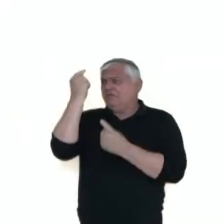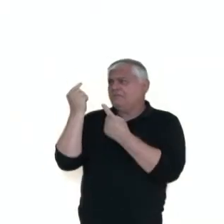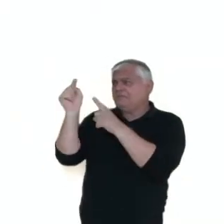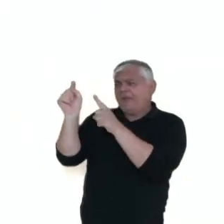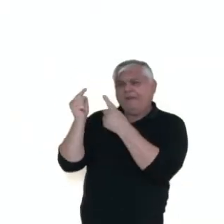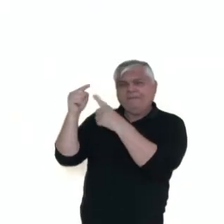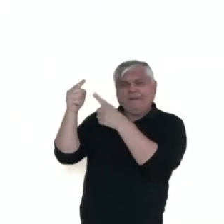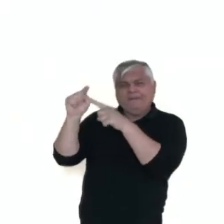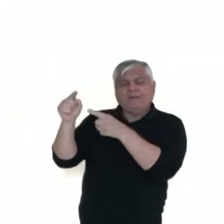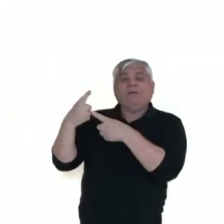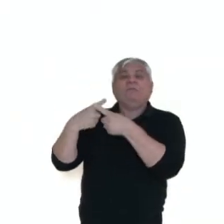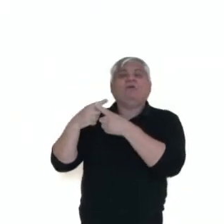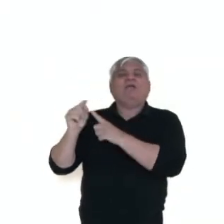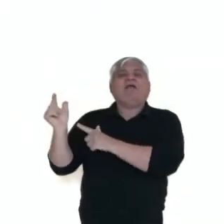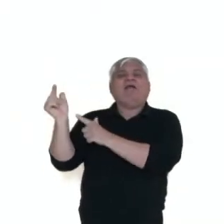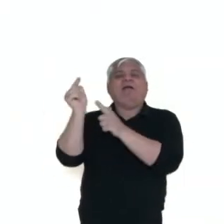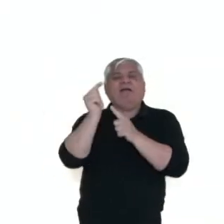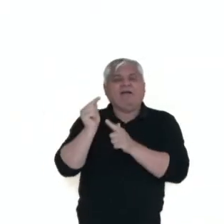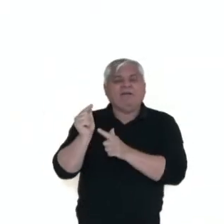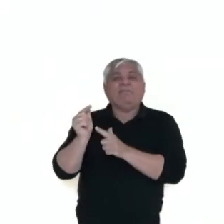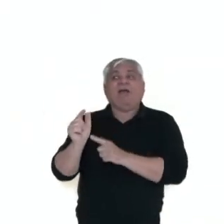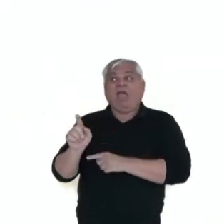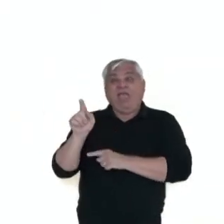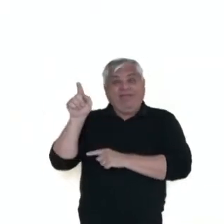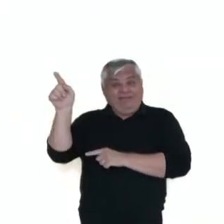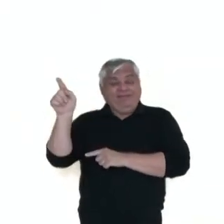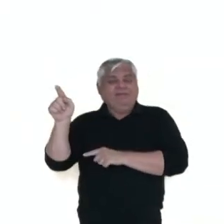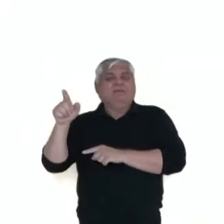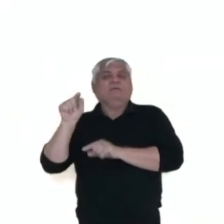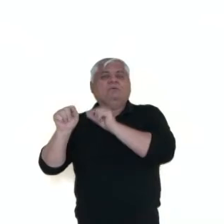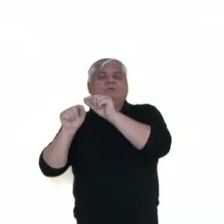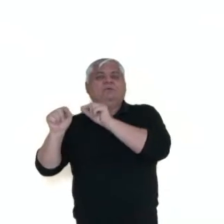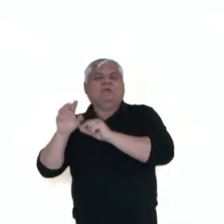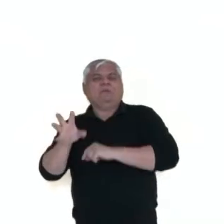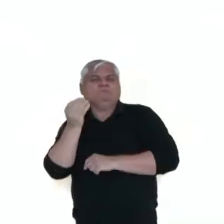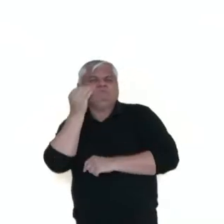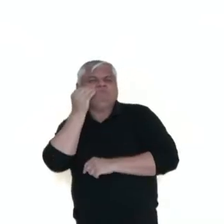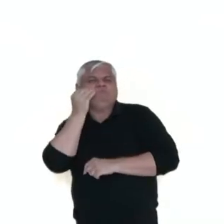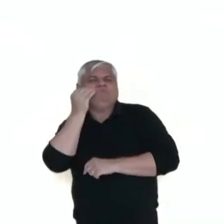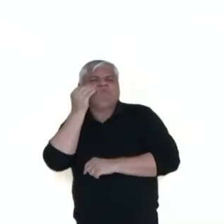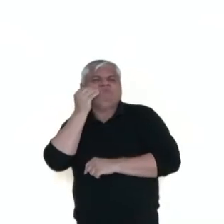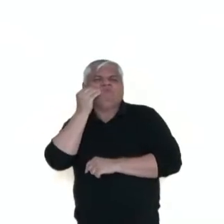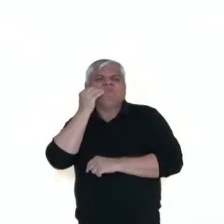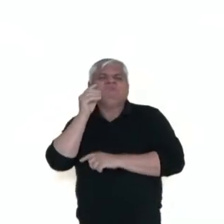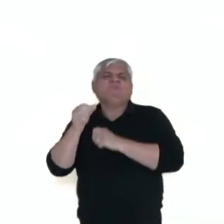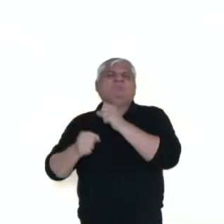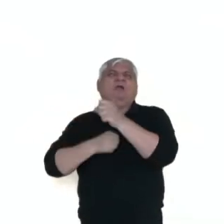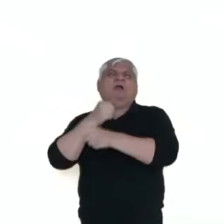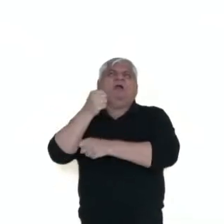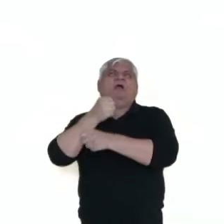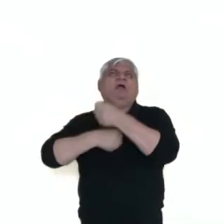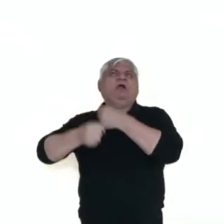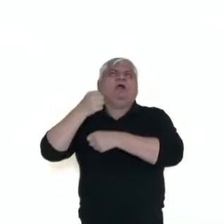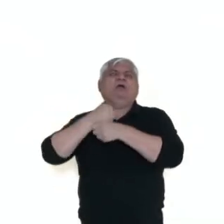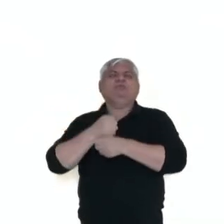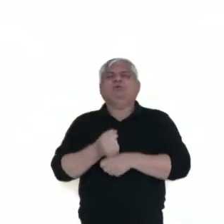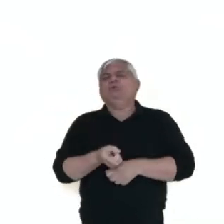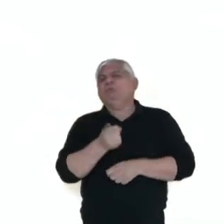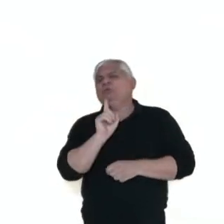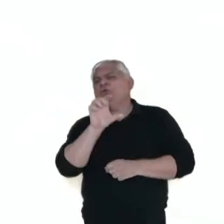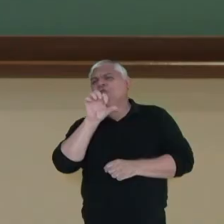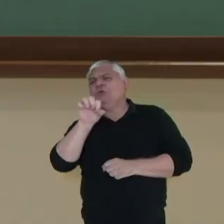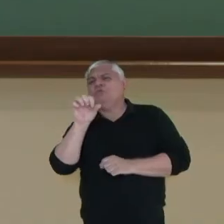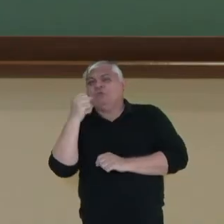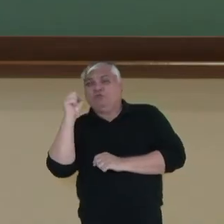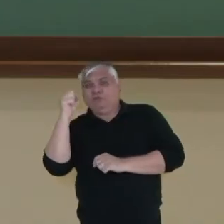armamentista indiana, eles passaram a fazer testes nucleares no ano de